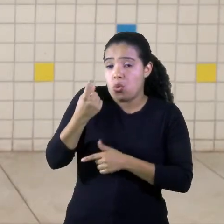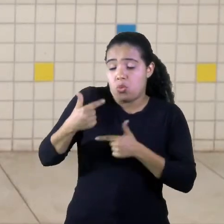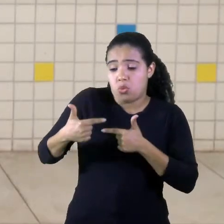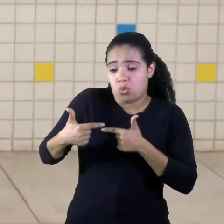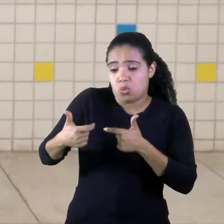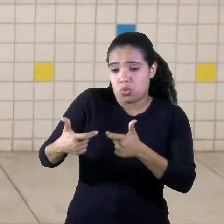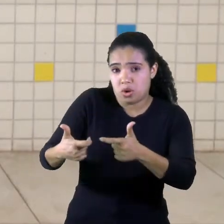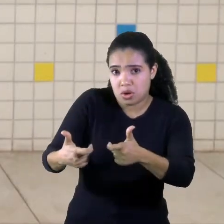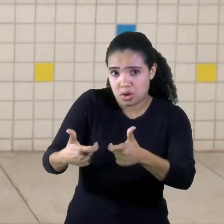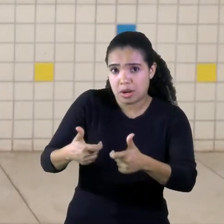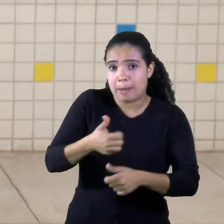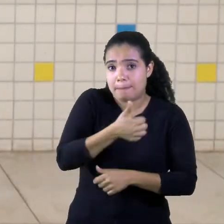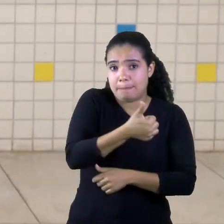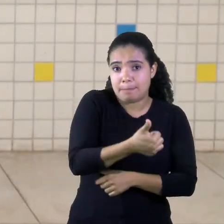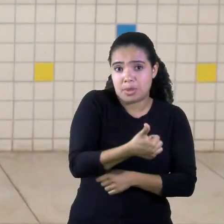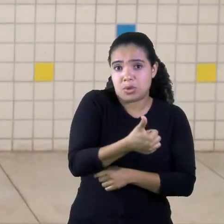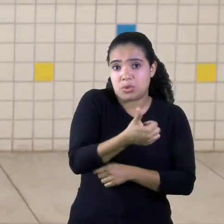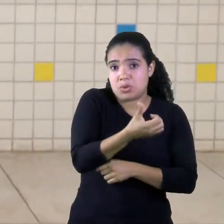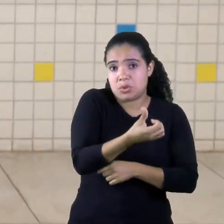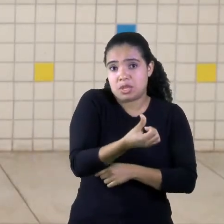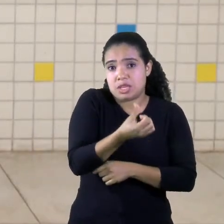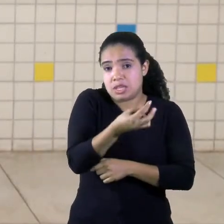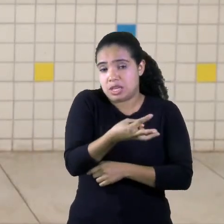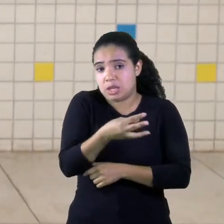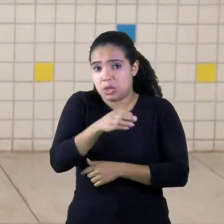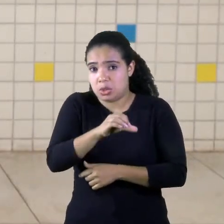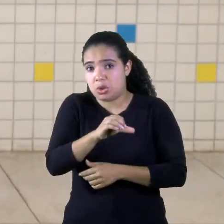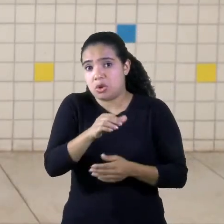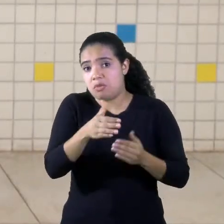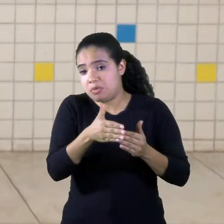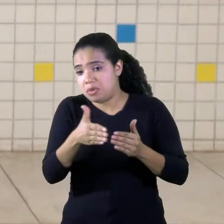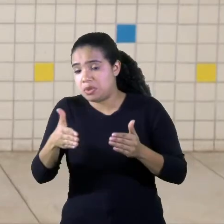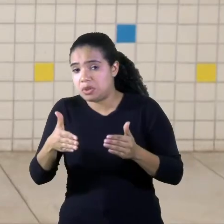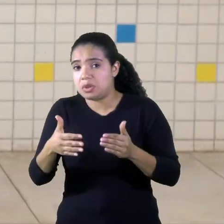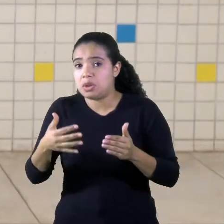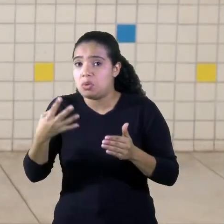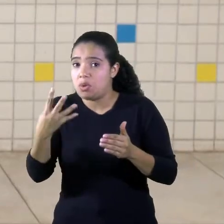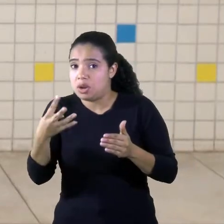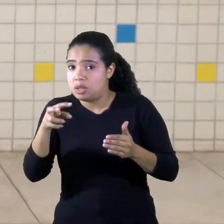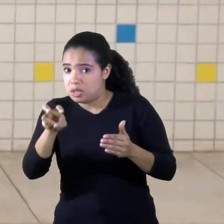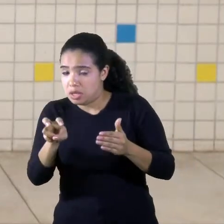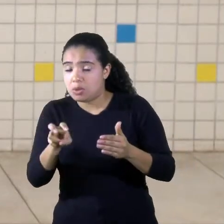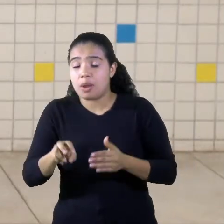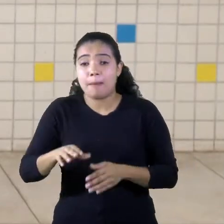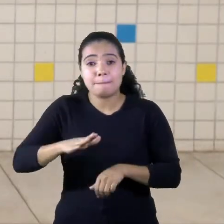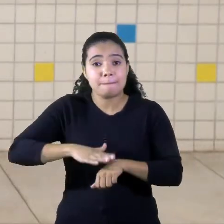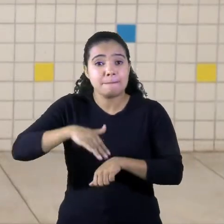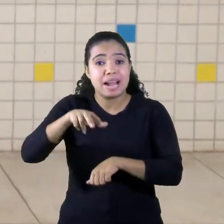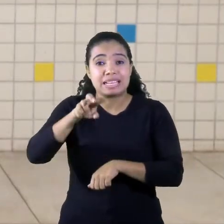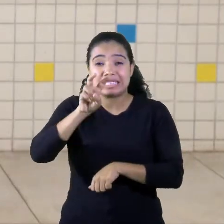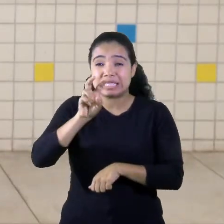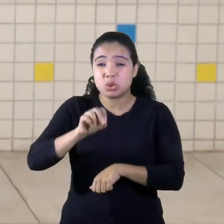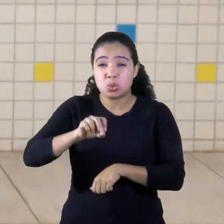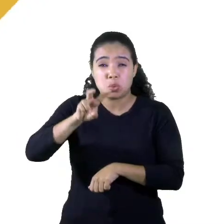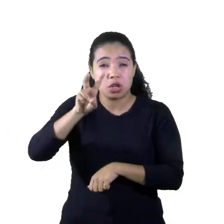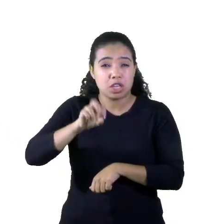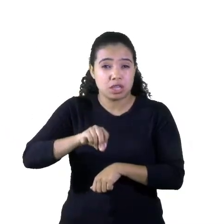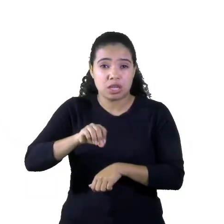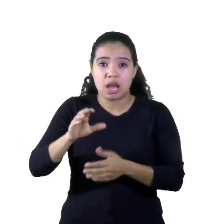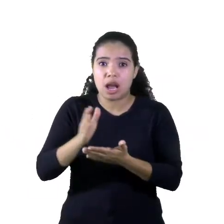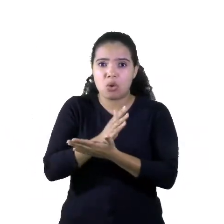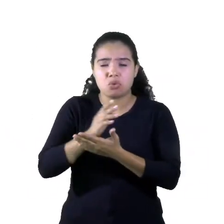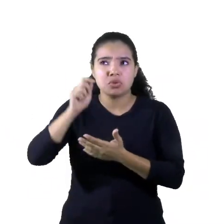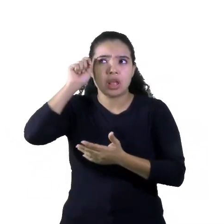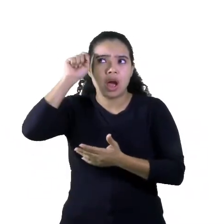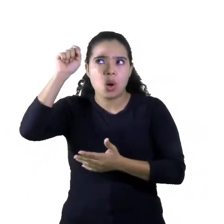de 1939 e foi até 1945, ocorreram mais de 50, tem algumas literaturas que falam